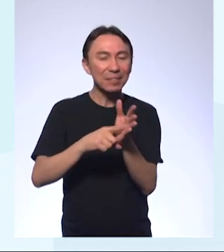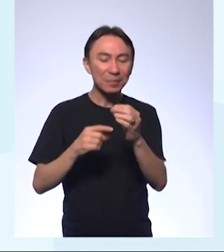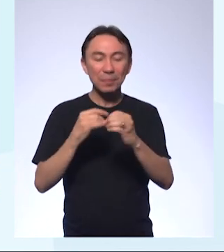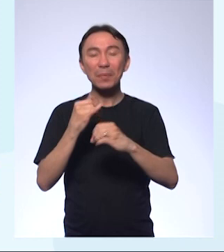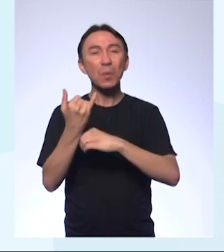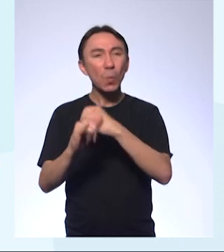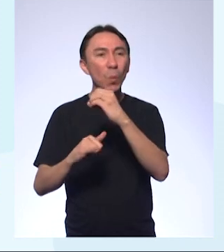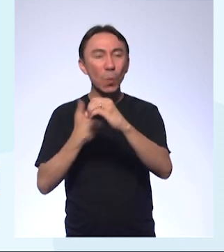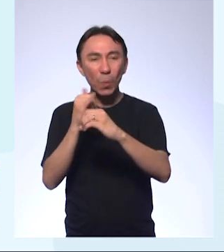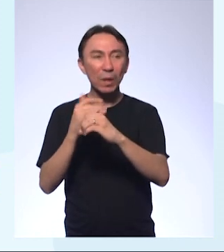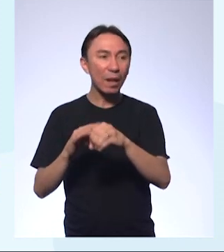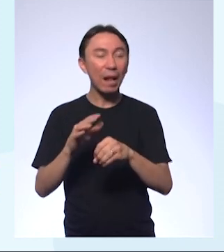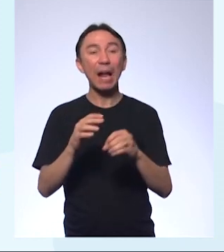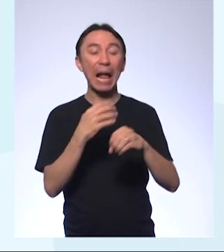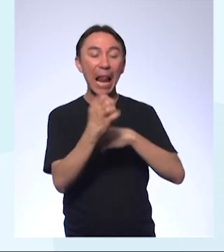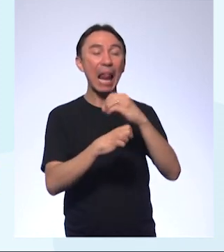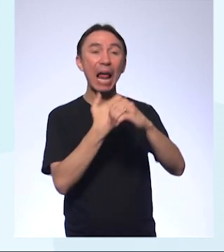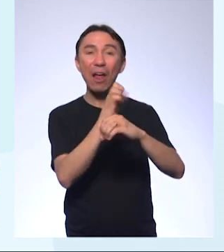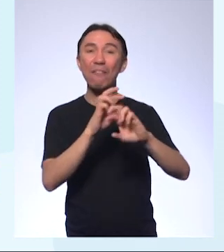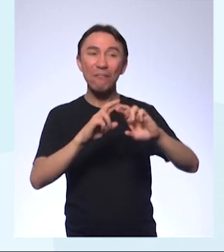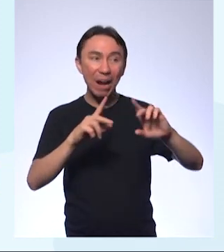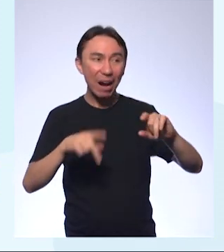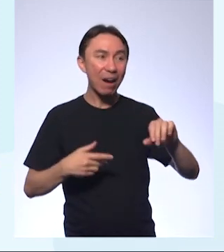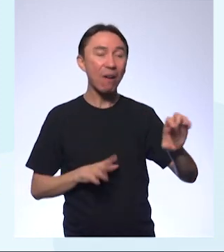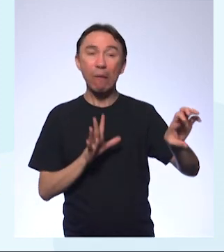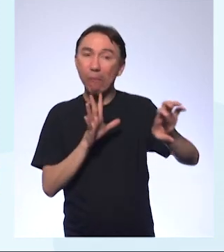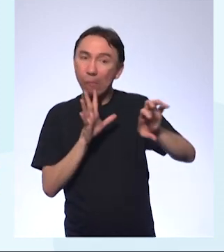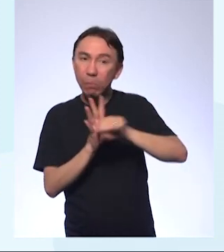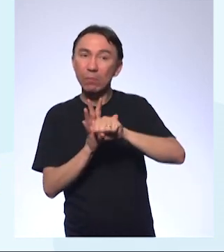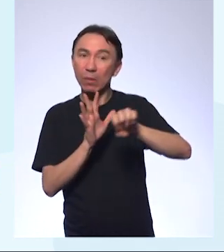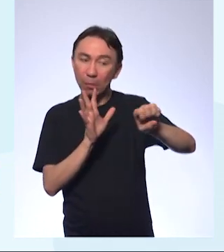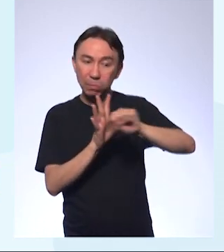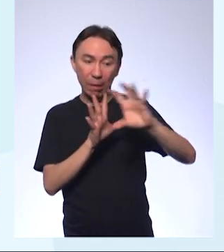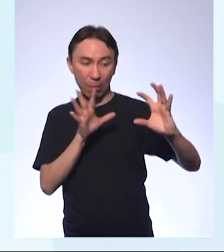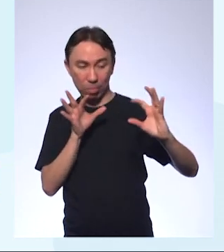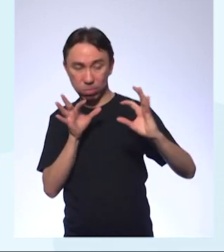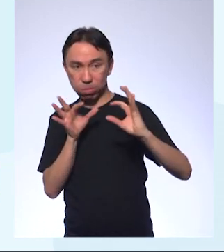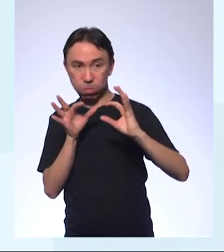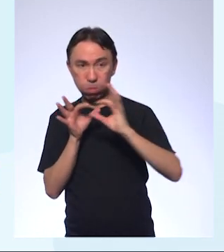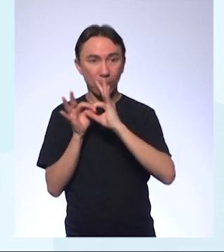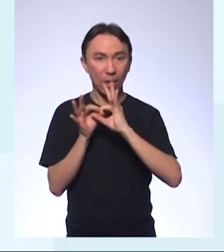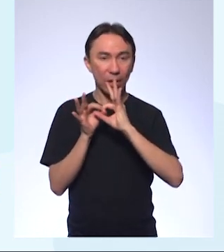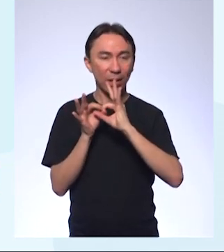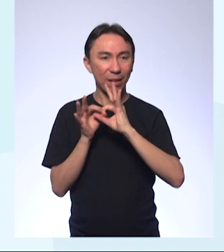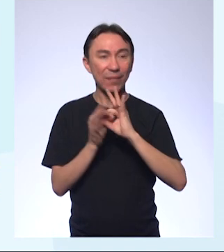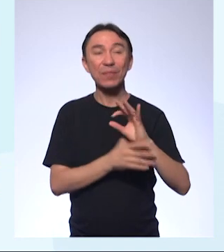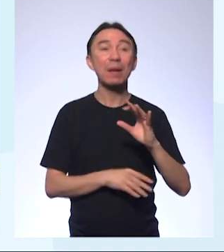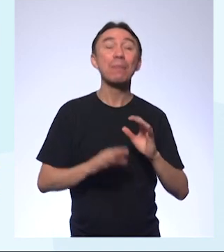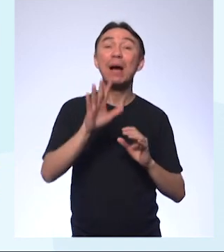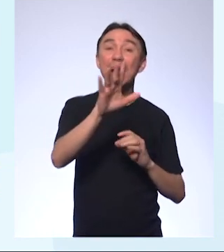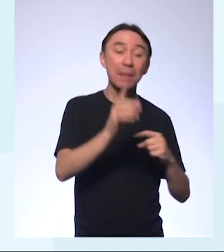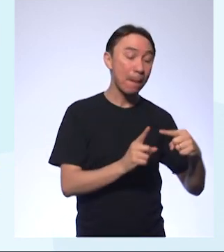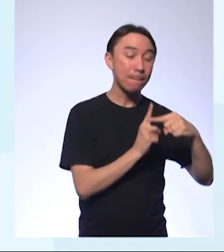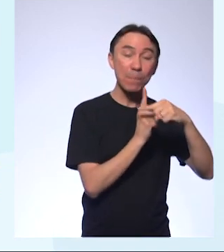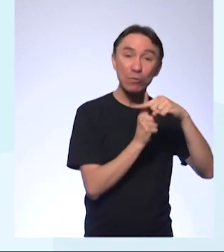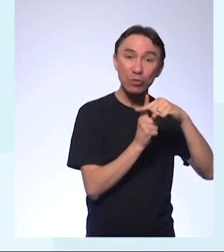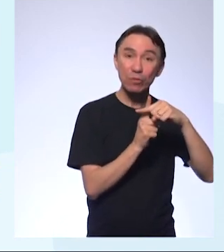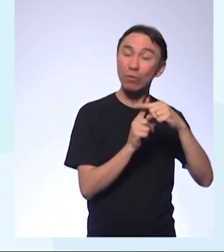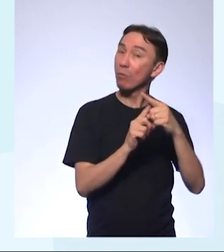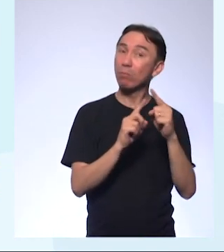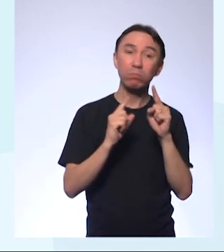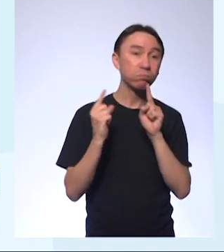para atrair os elétrons, a eletropositividade é o contrário, é a tendência que ele tem de perder os elétrons,